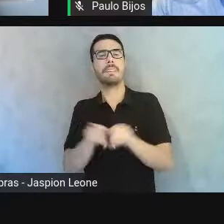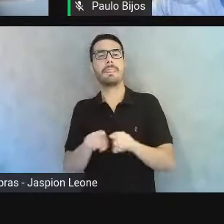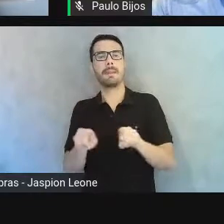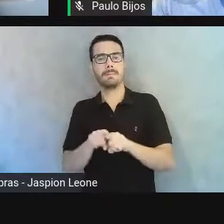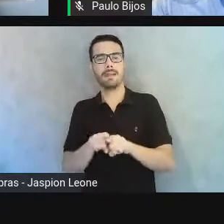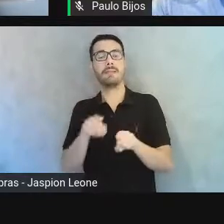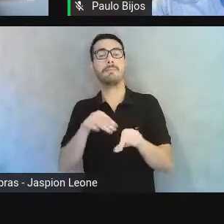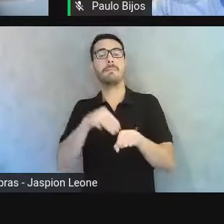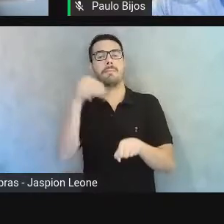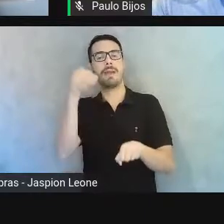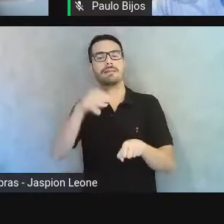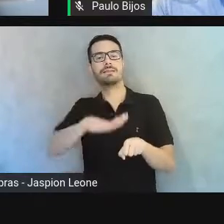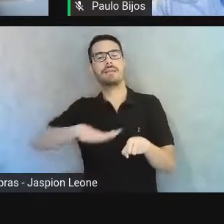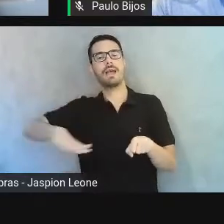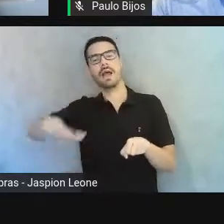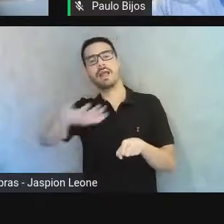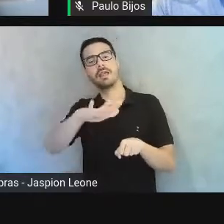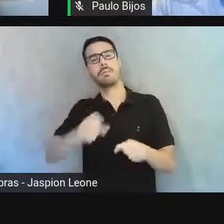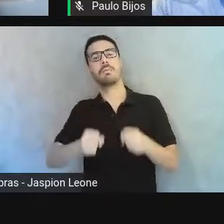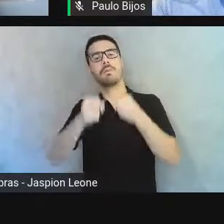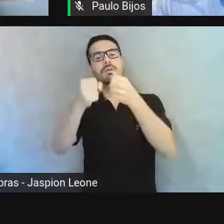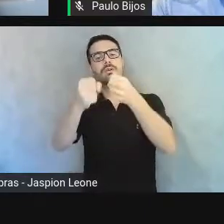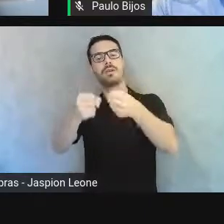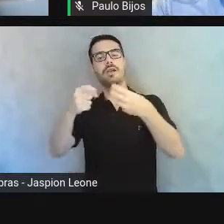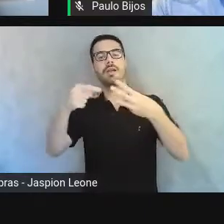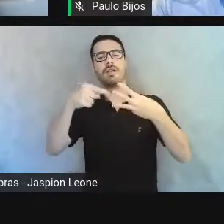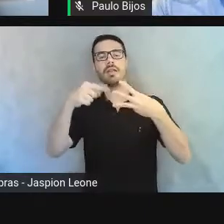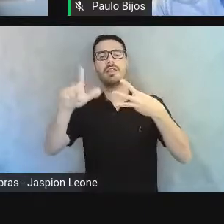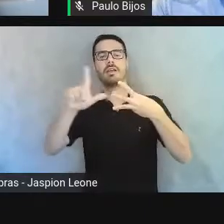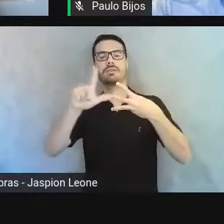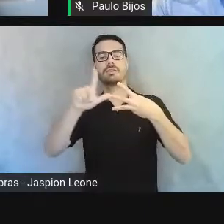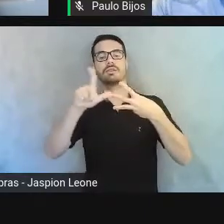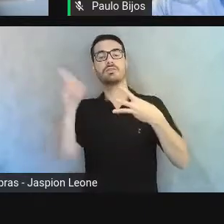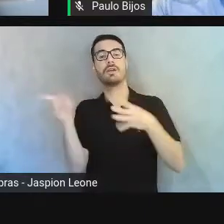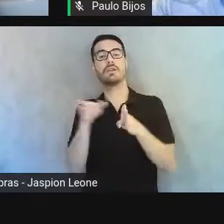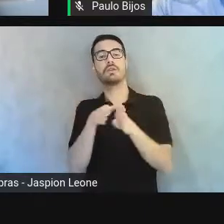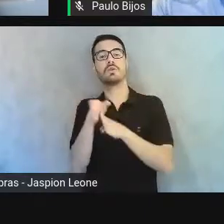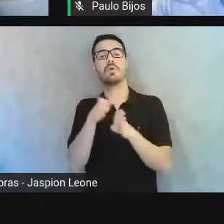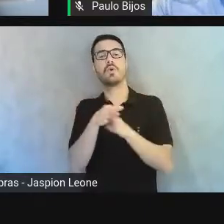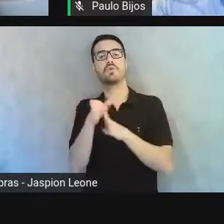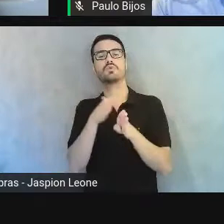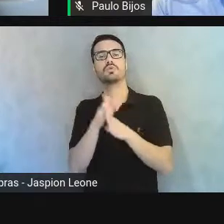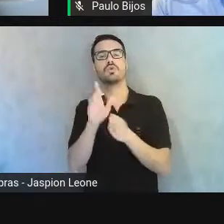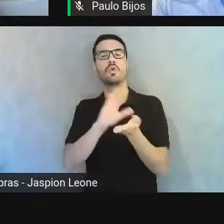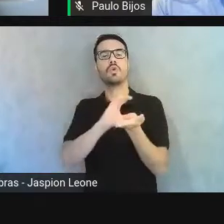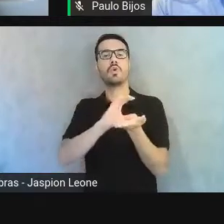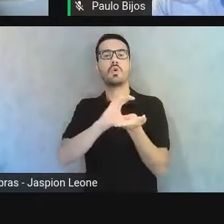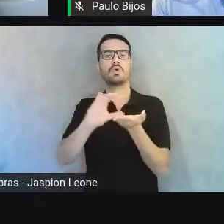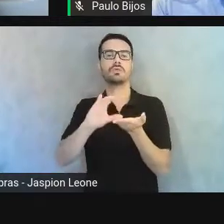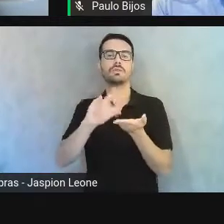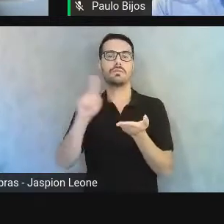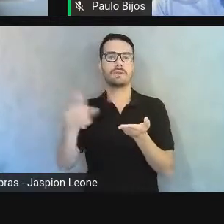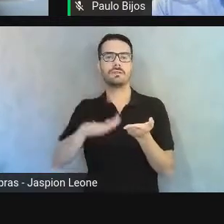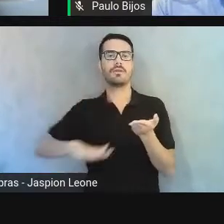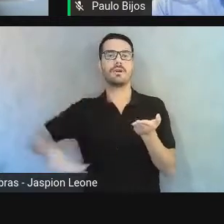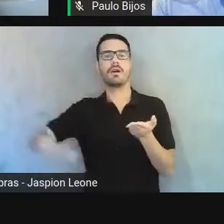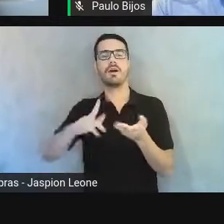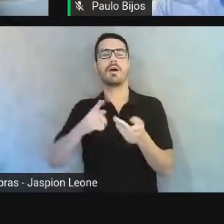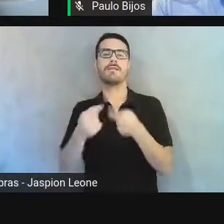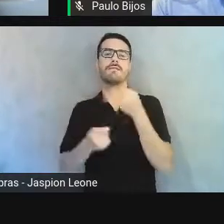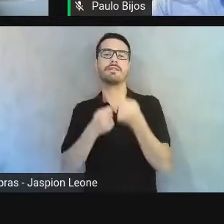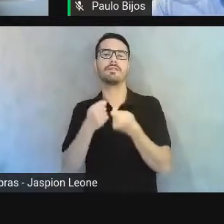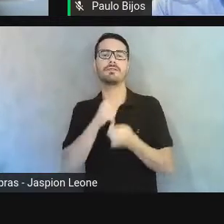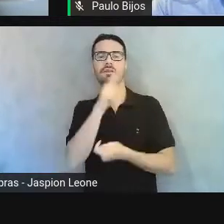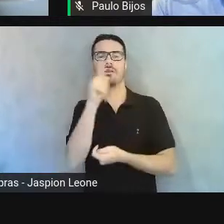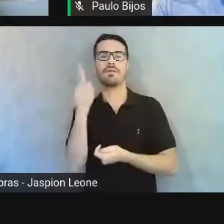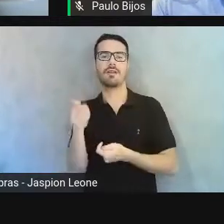Poder Legislativo da Câmara, ele é consultor de orçamento e fiscalização financeira da Câmara, e desde 2004 ele vem